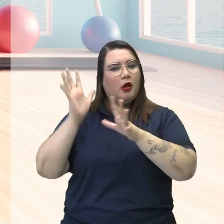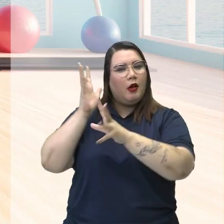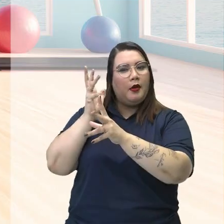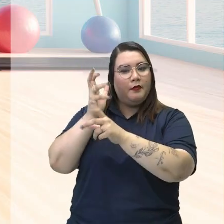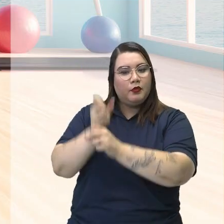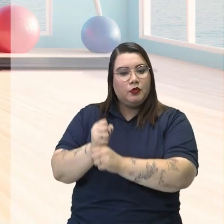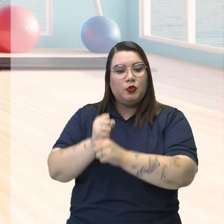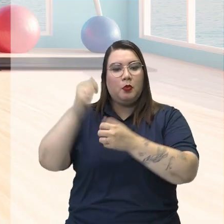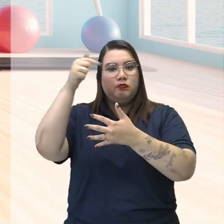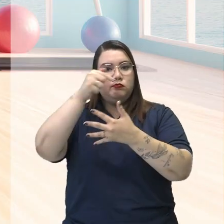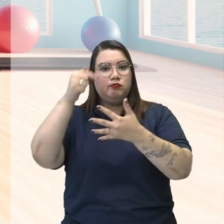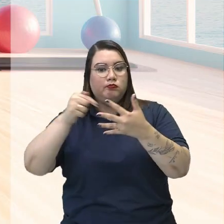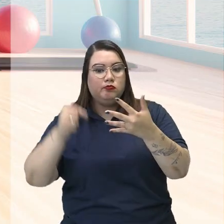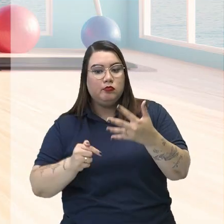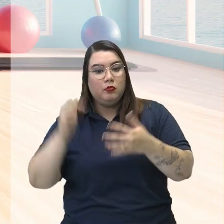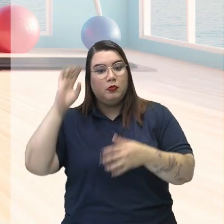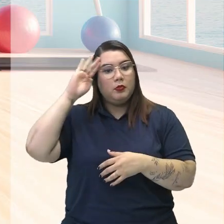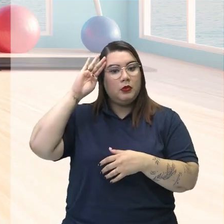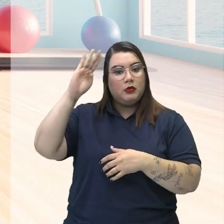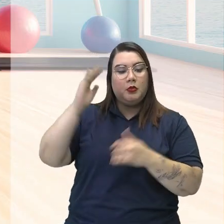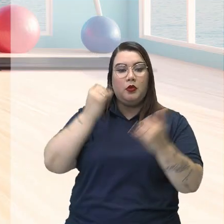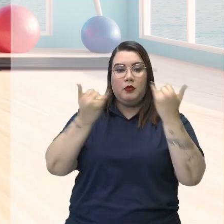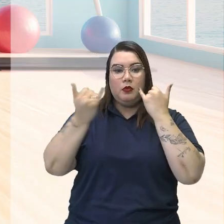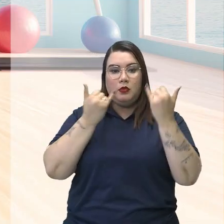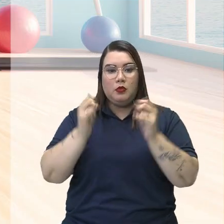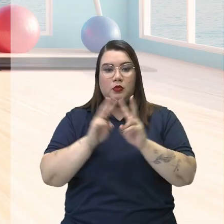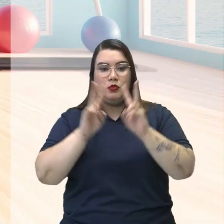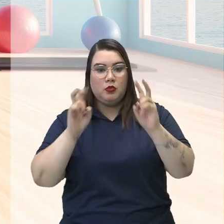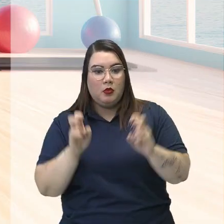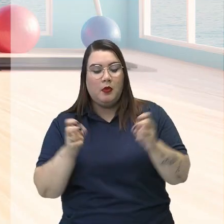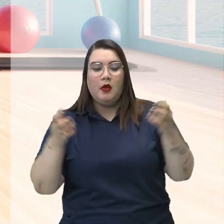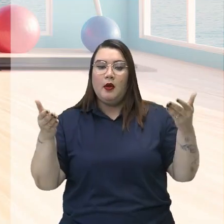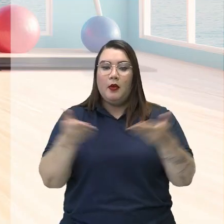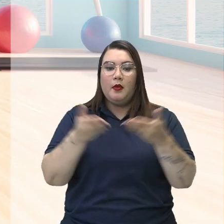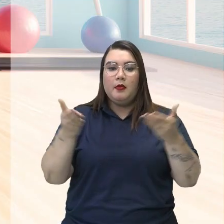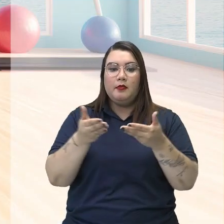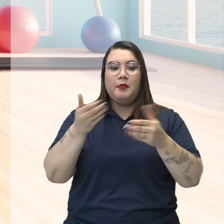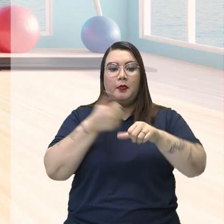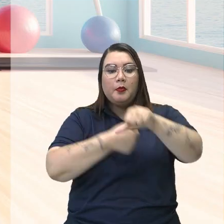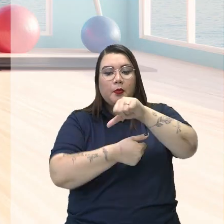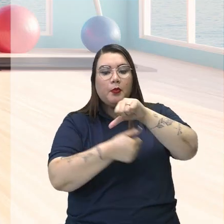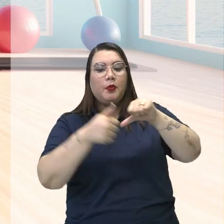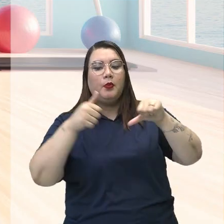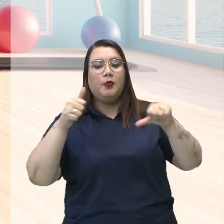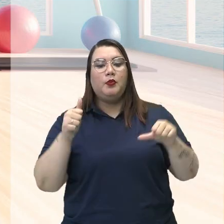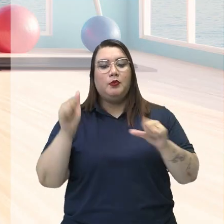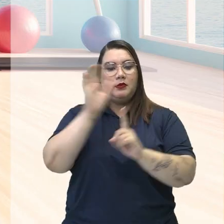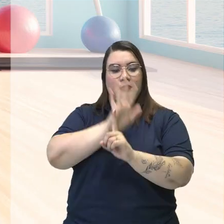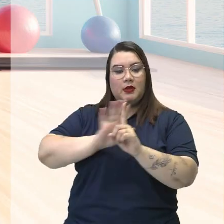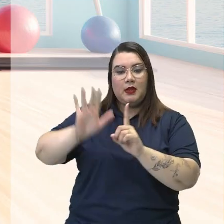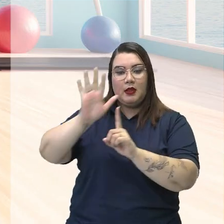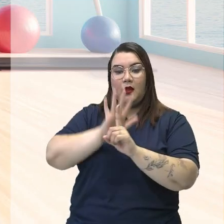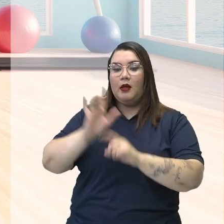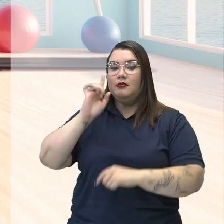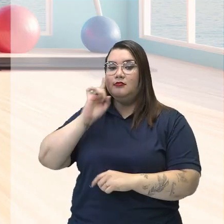relembrou aí os principais pontos a respeito do lazer, vamos mudar aqui para o nosso